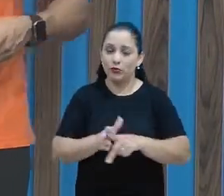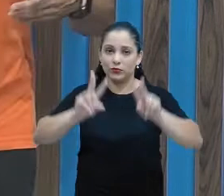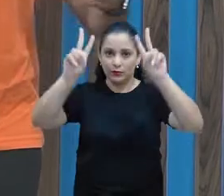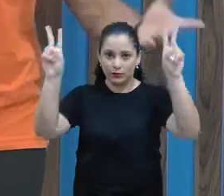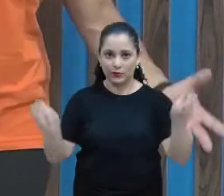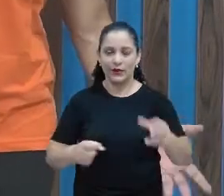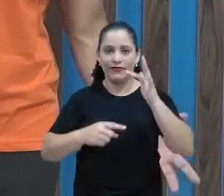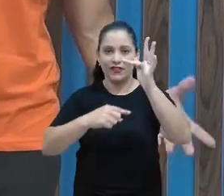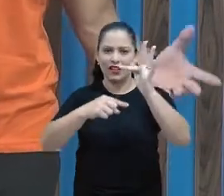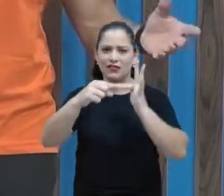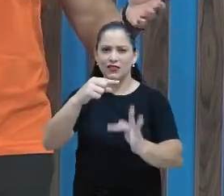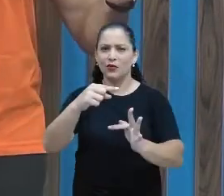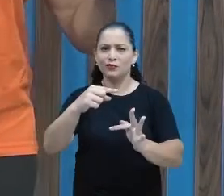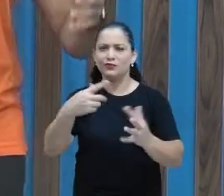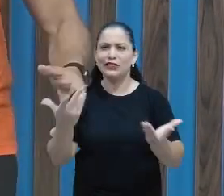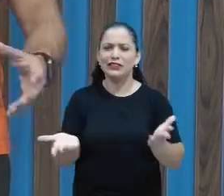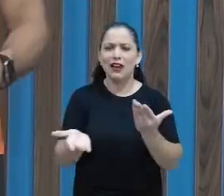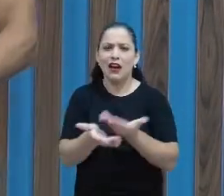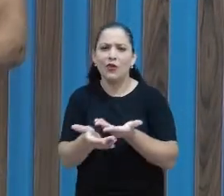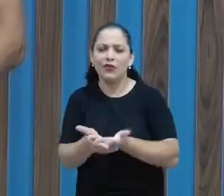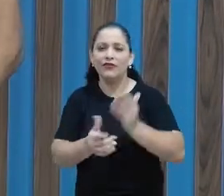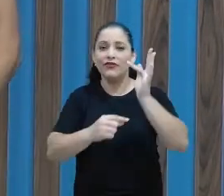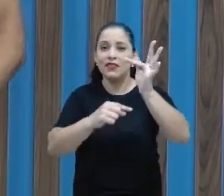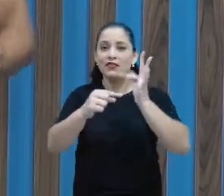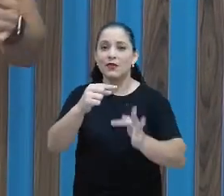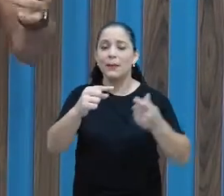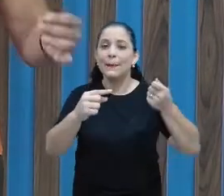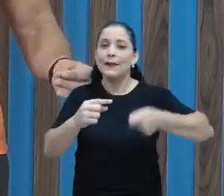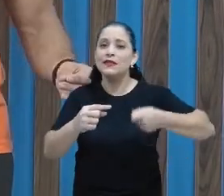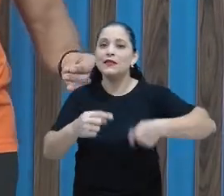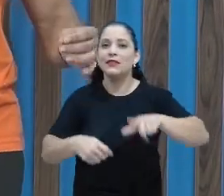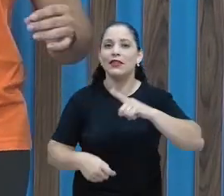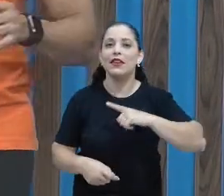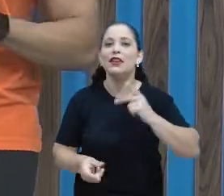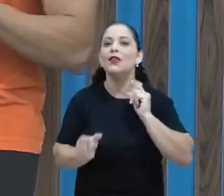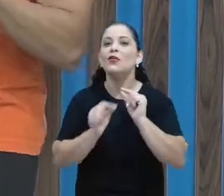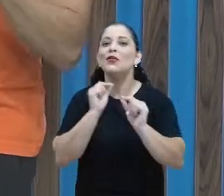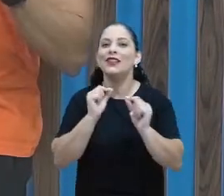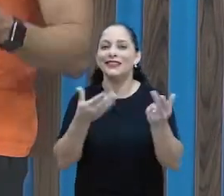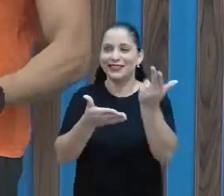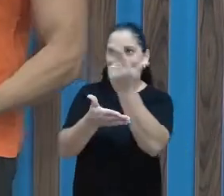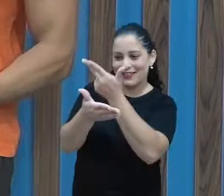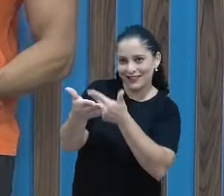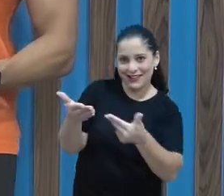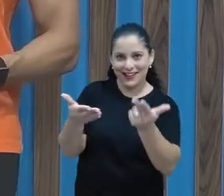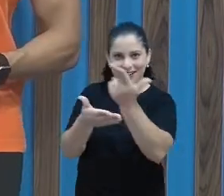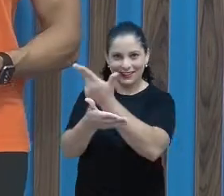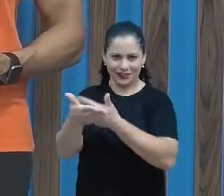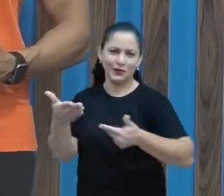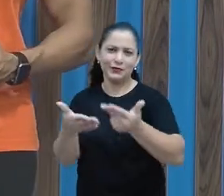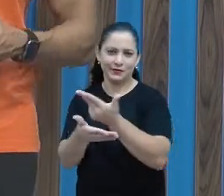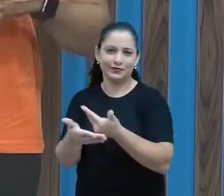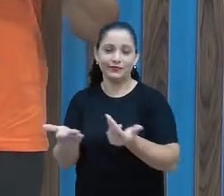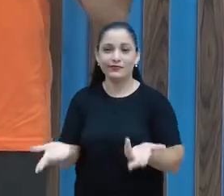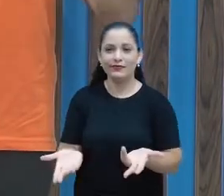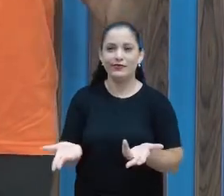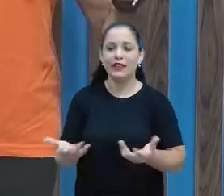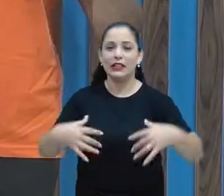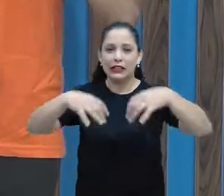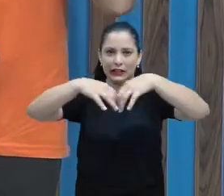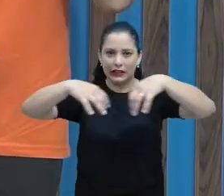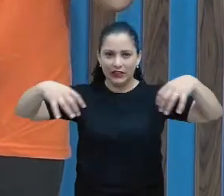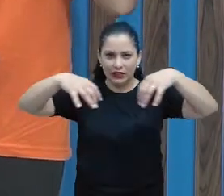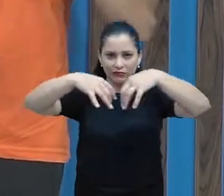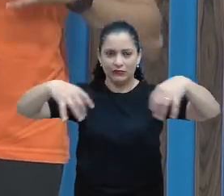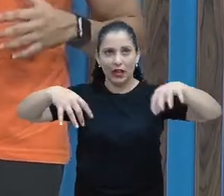tá? Quando a gente fala de fração, tem que apresentar aí um desenhozinho, uma imagem que a gente divide ela